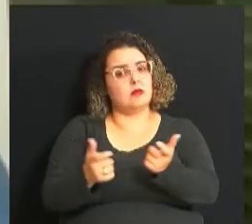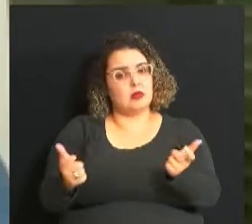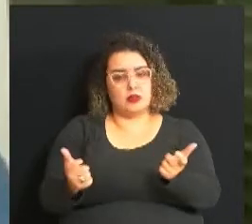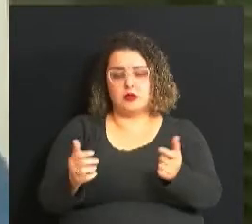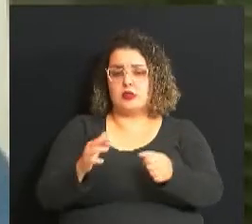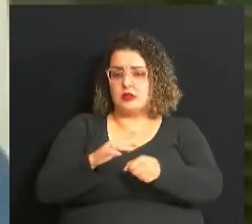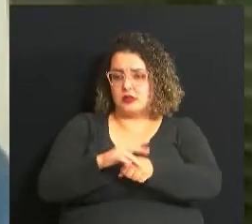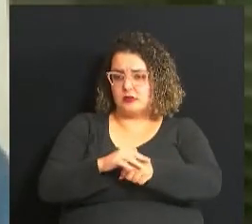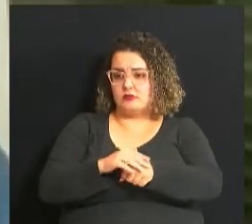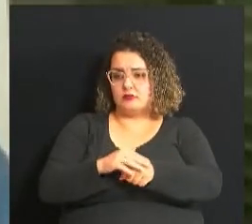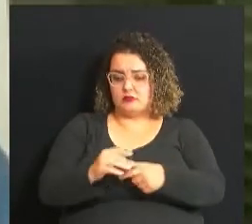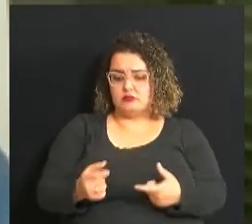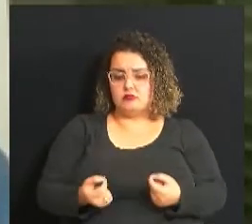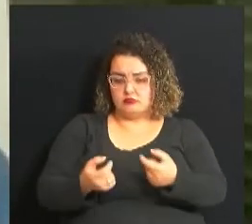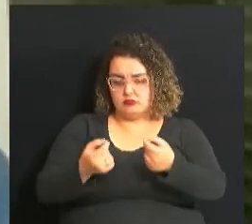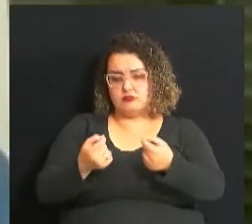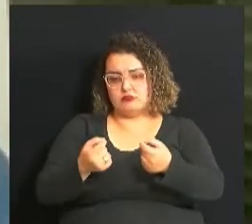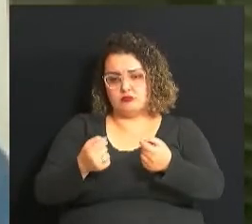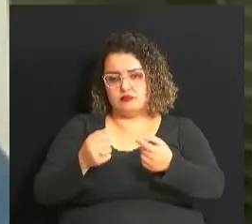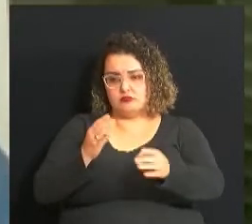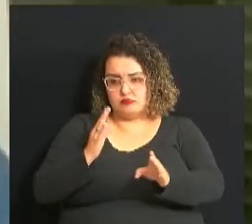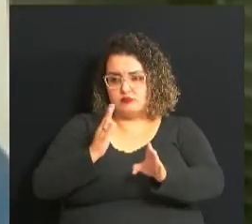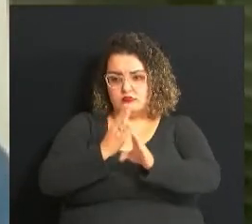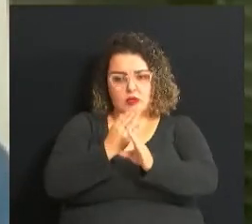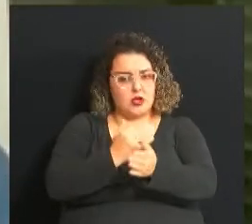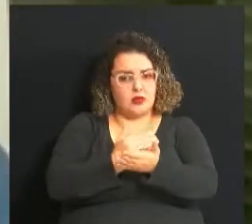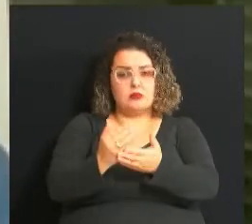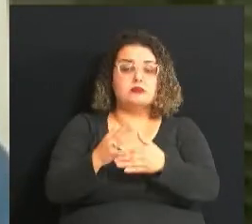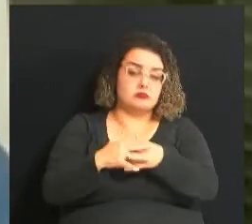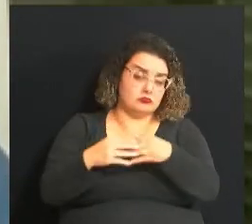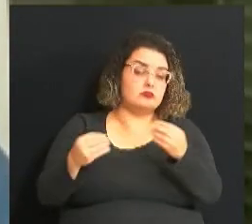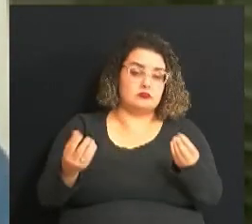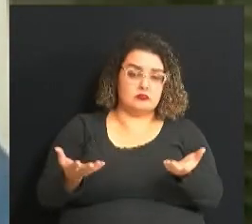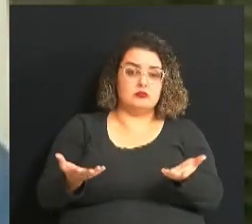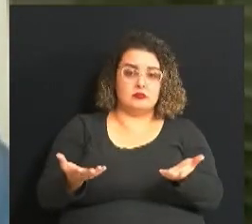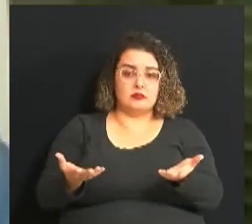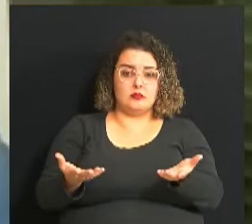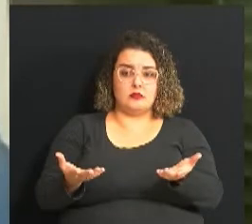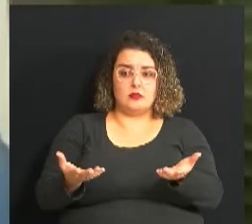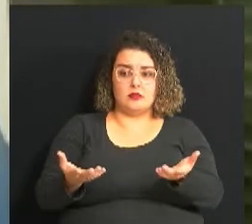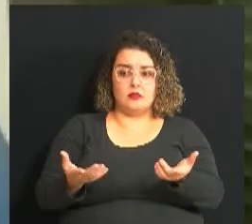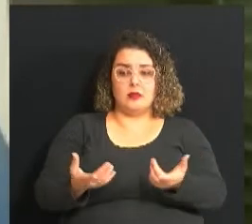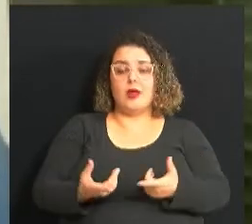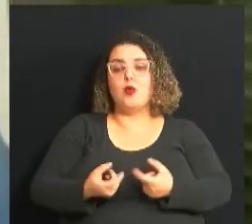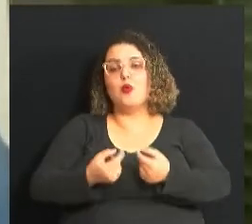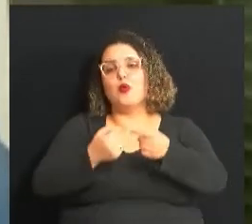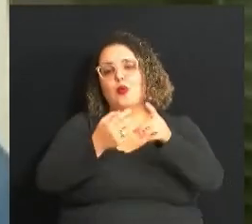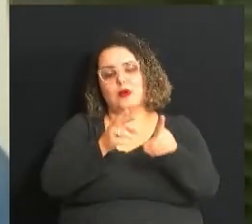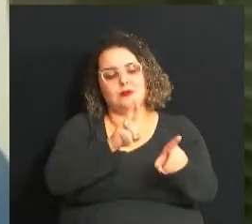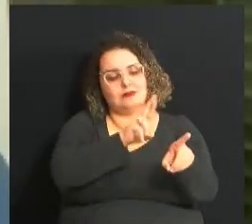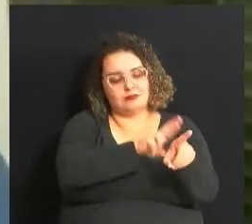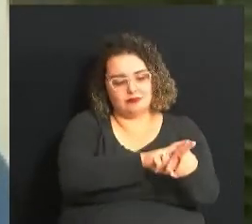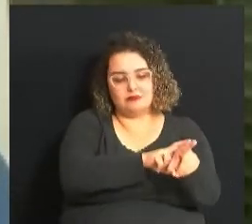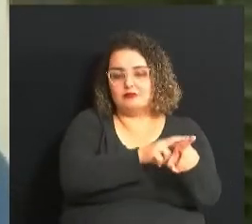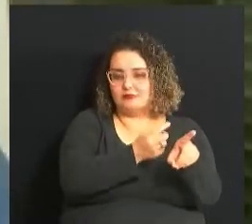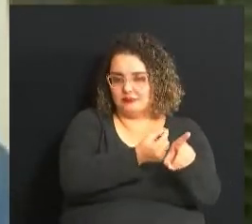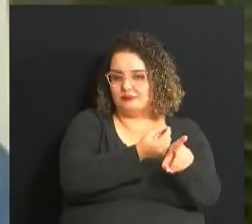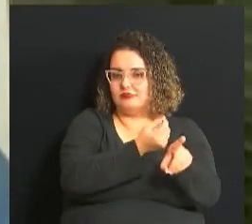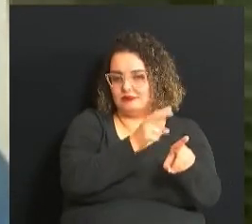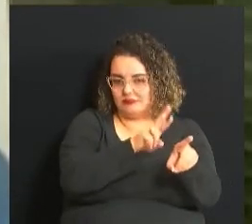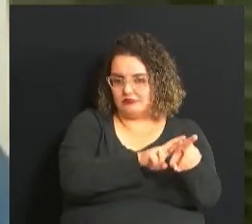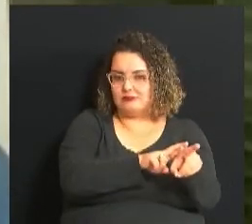mesmo cânceres detectados inicialmente, são curáveis. Então, o câncer de próstata, especificamente, quando